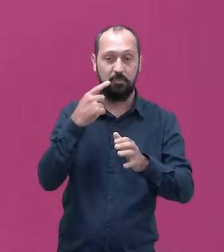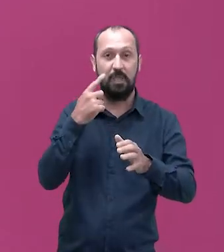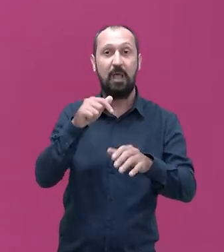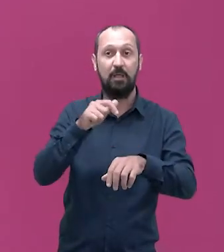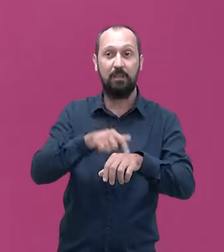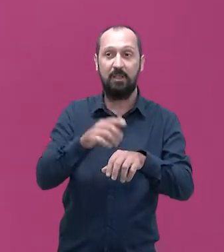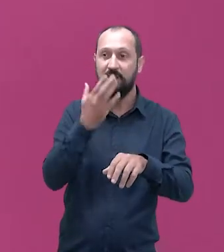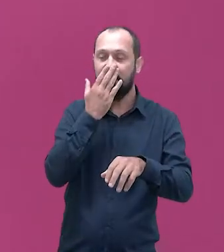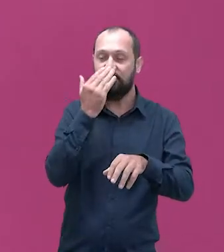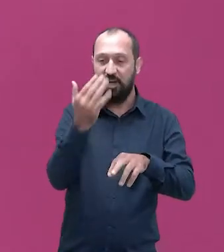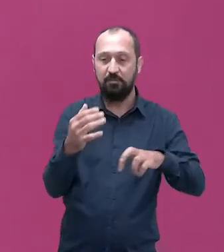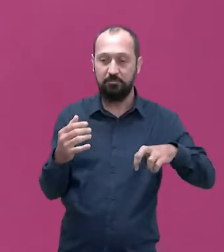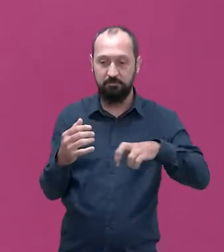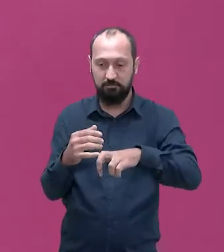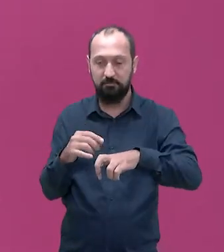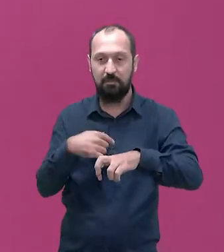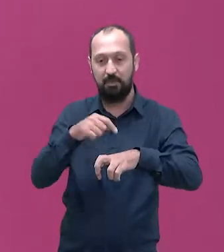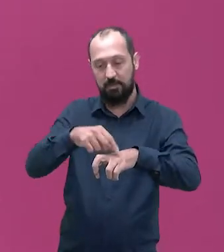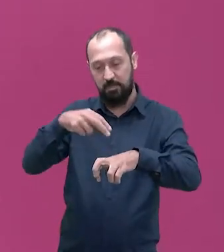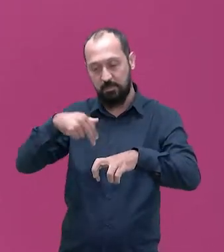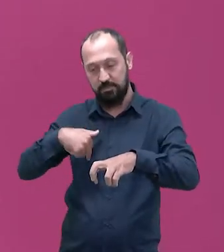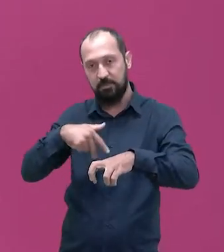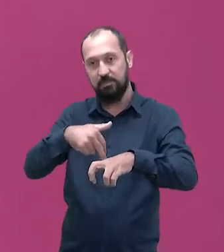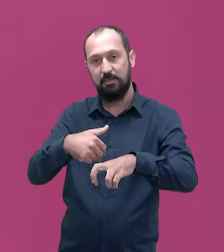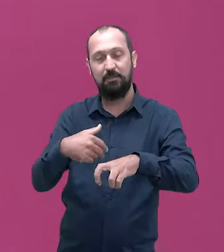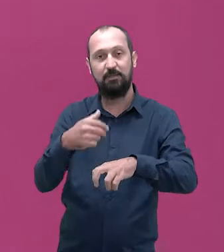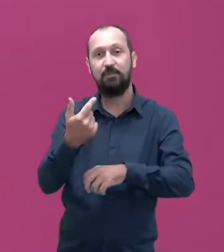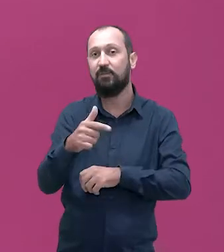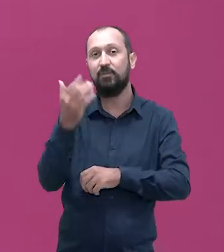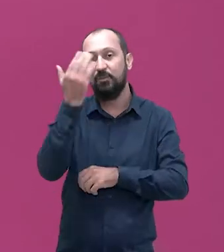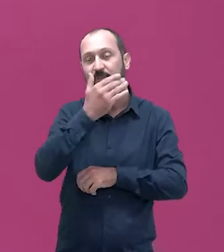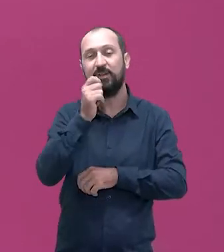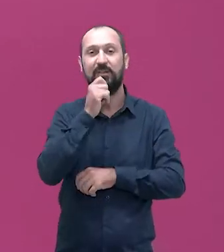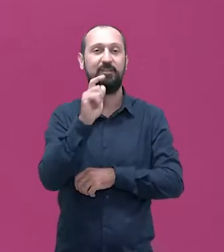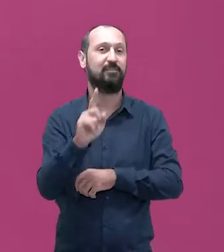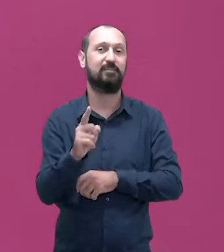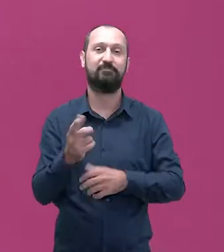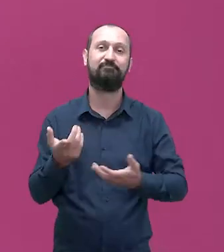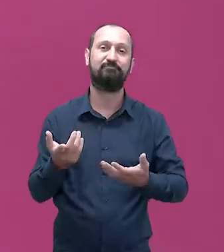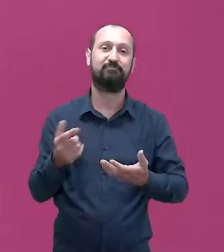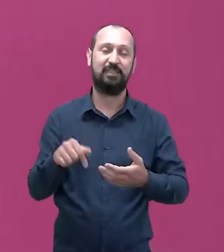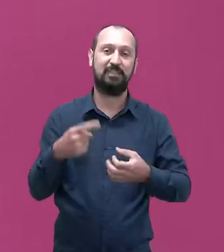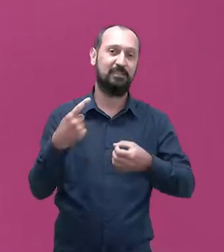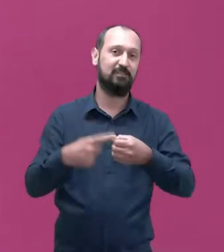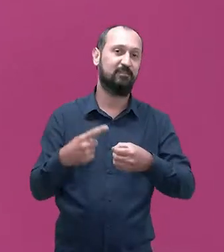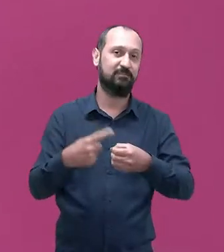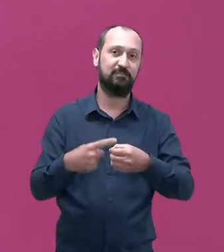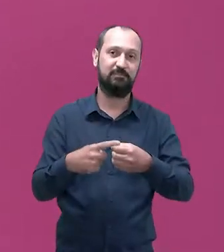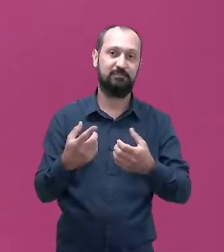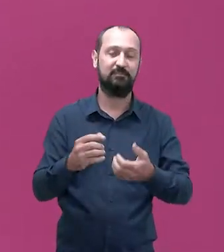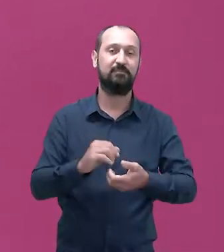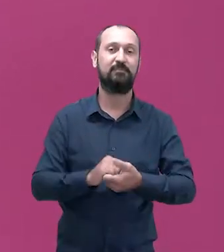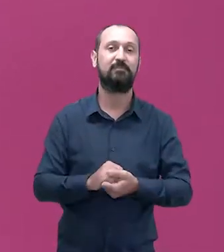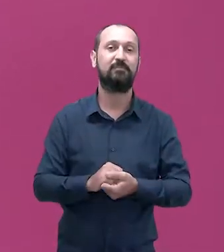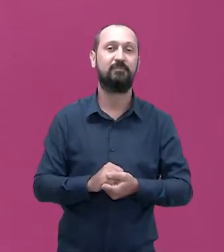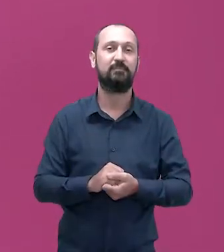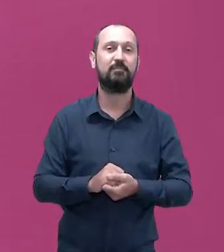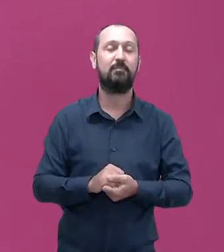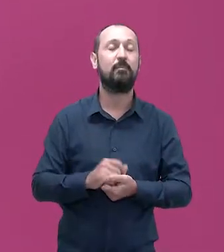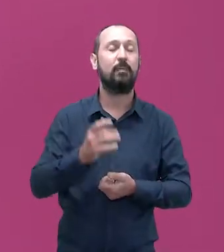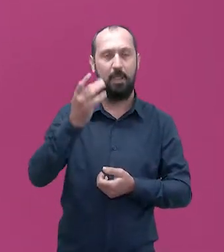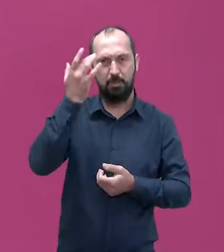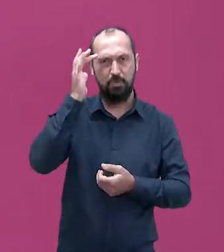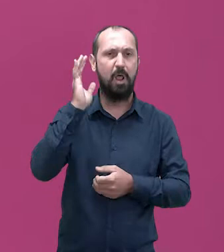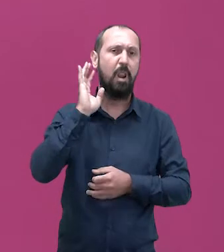desembarque, na frente da escola, né? E infelizmente a gente não vê ainda isso em nossa cidade. Eu acho